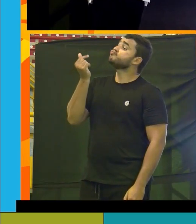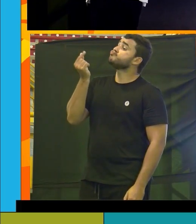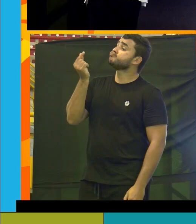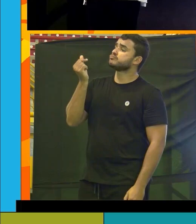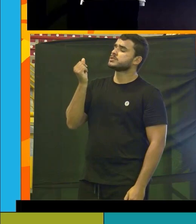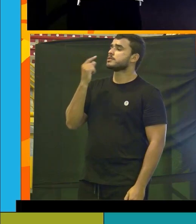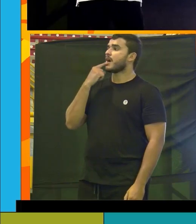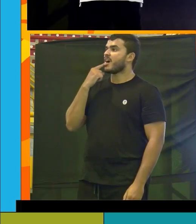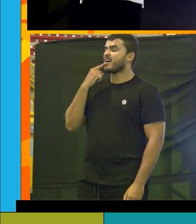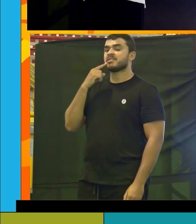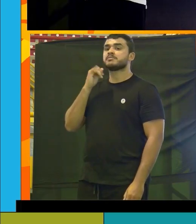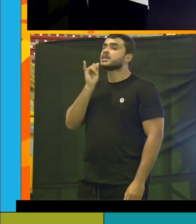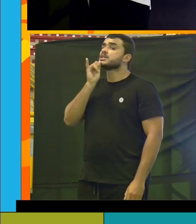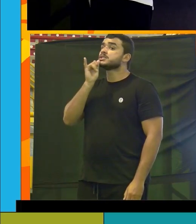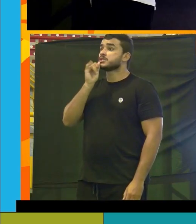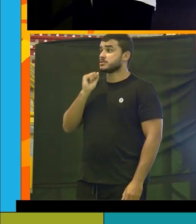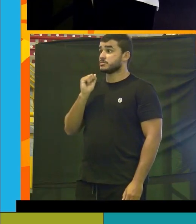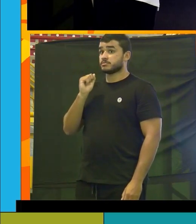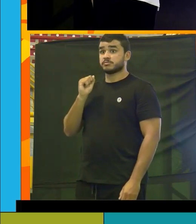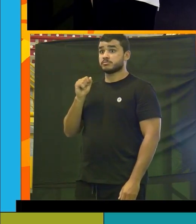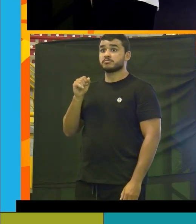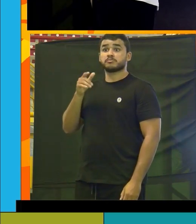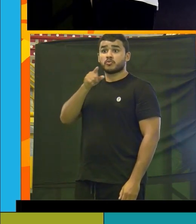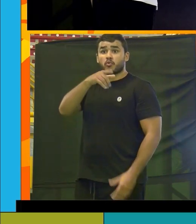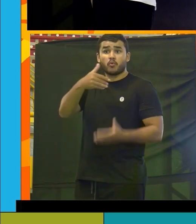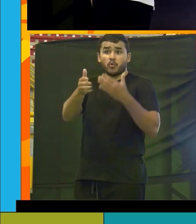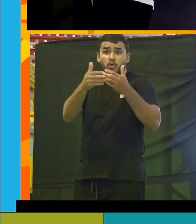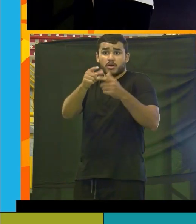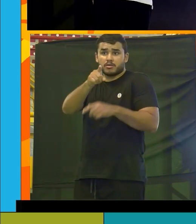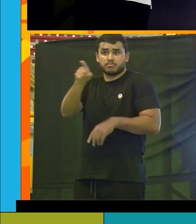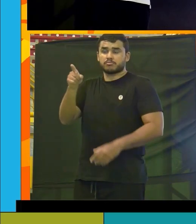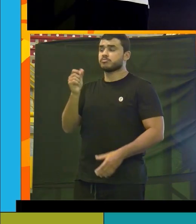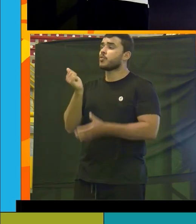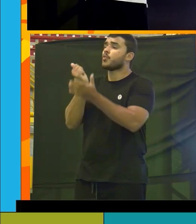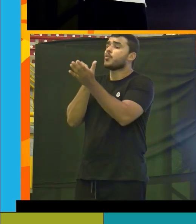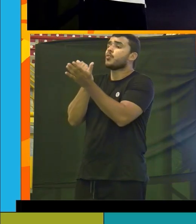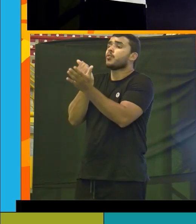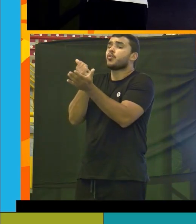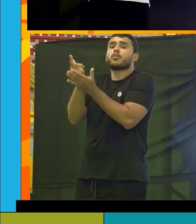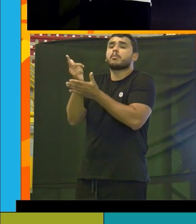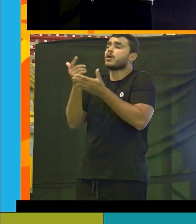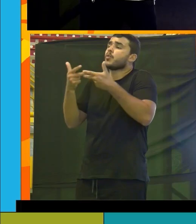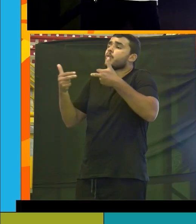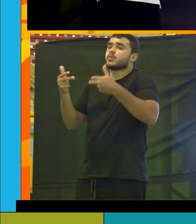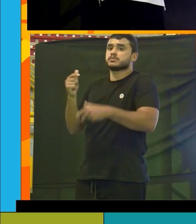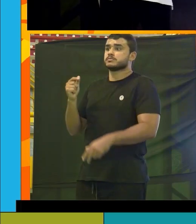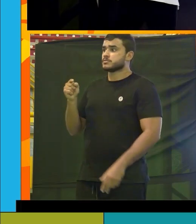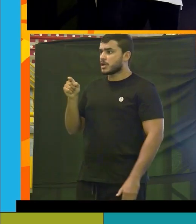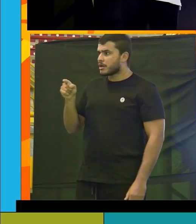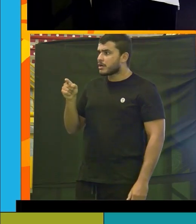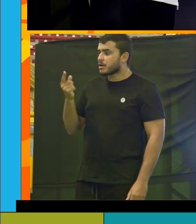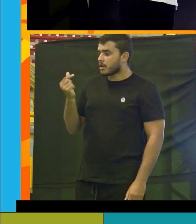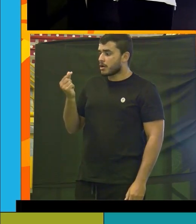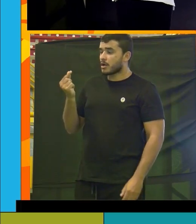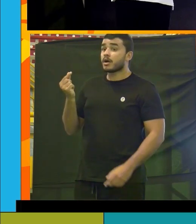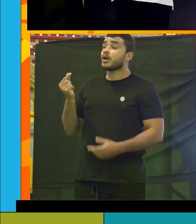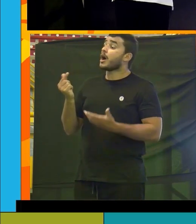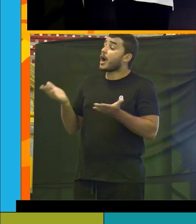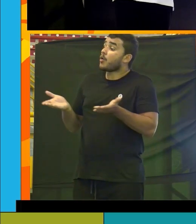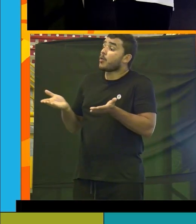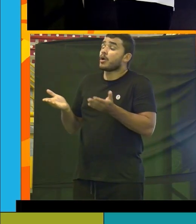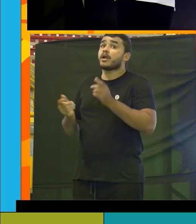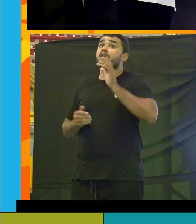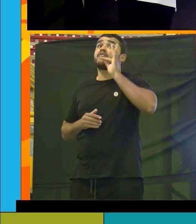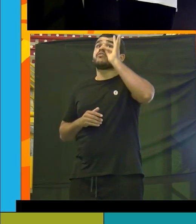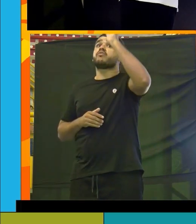especulação. Imagina que você compra hoje o aparelho que você tem, o aparelho que você possui, e 10 anos depois o valor dele é